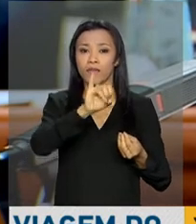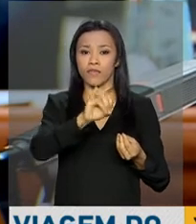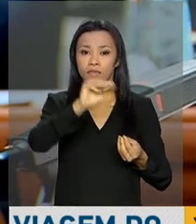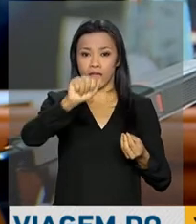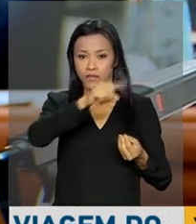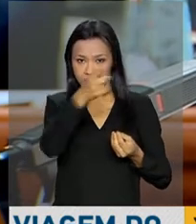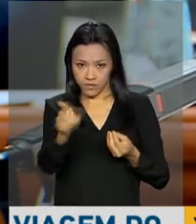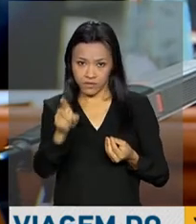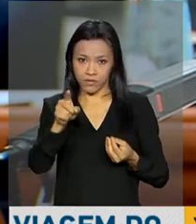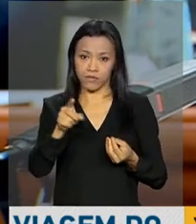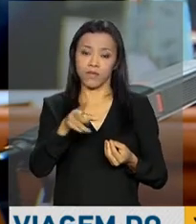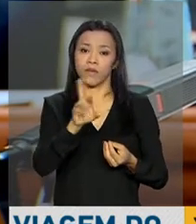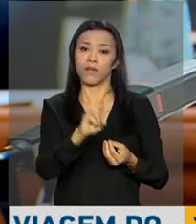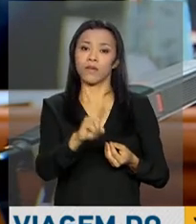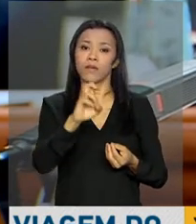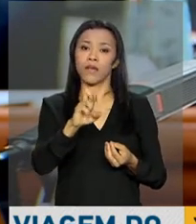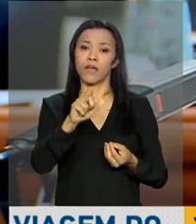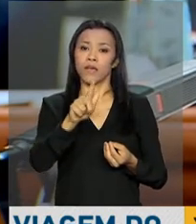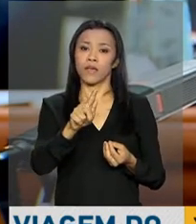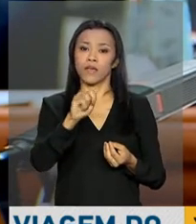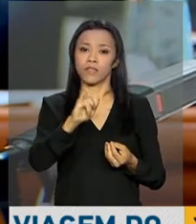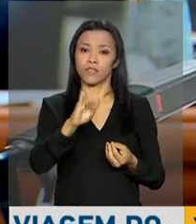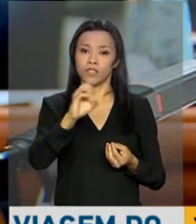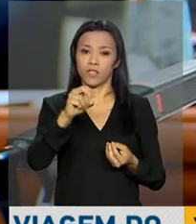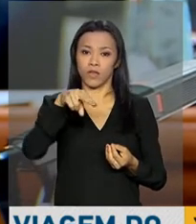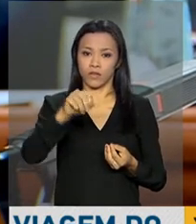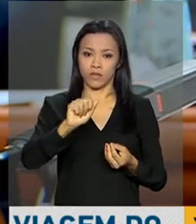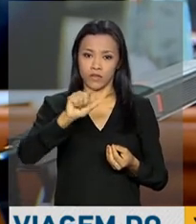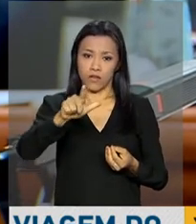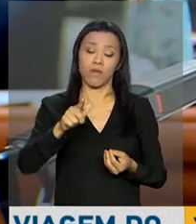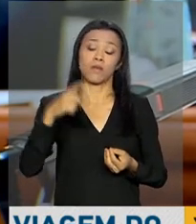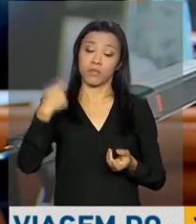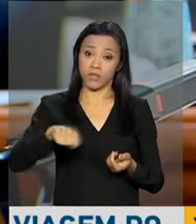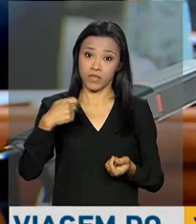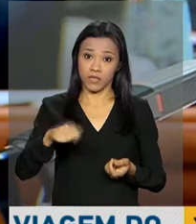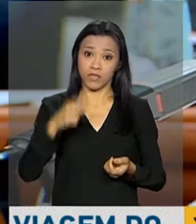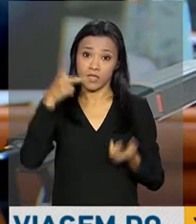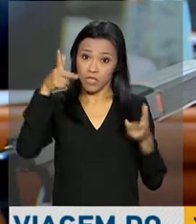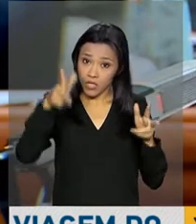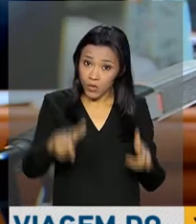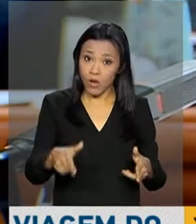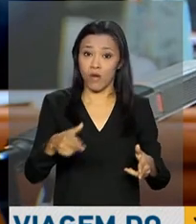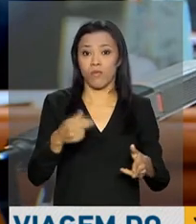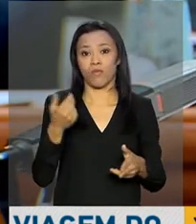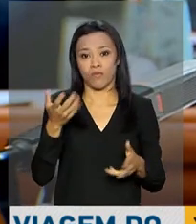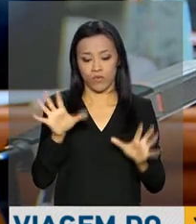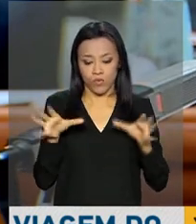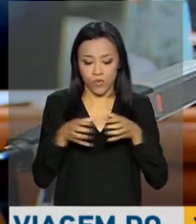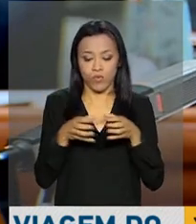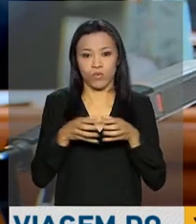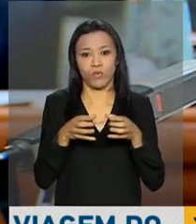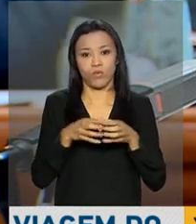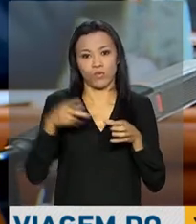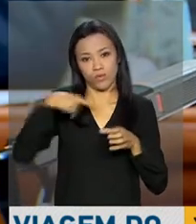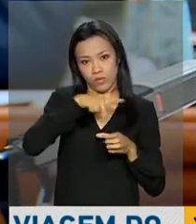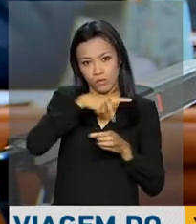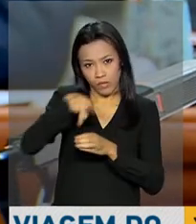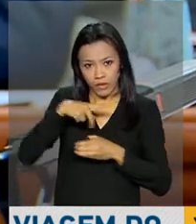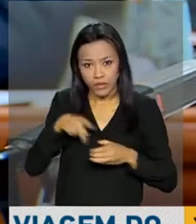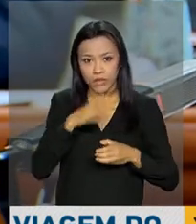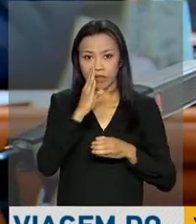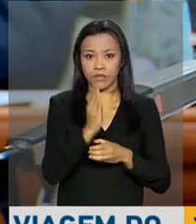setor crucial para países de dimensão continental como são os BRICS. Na área